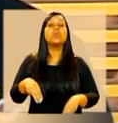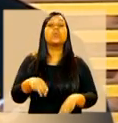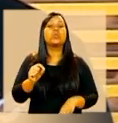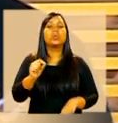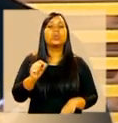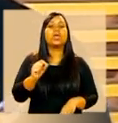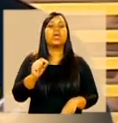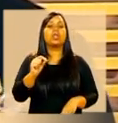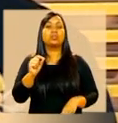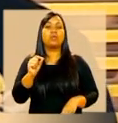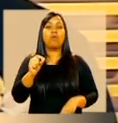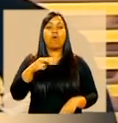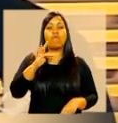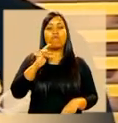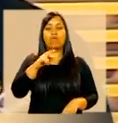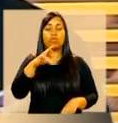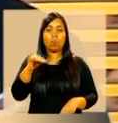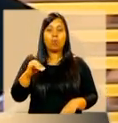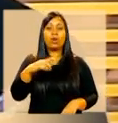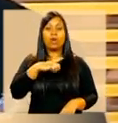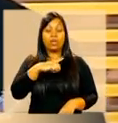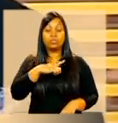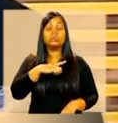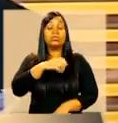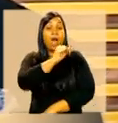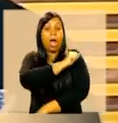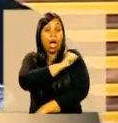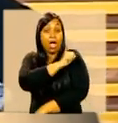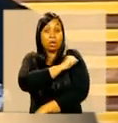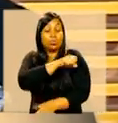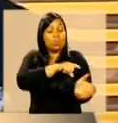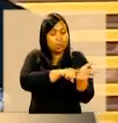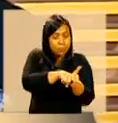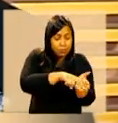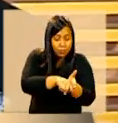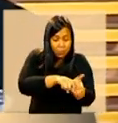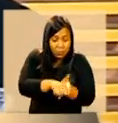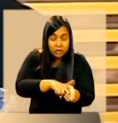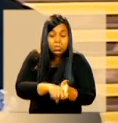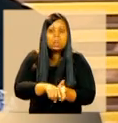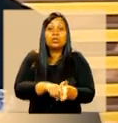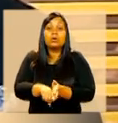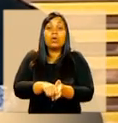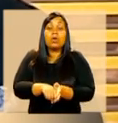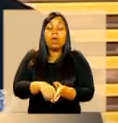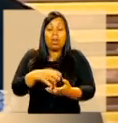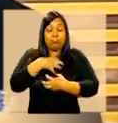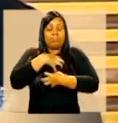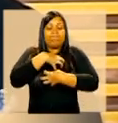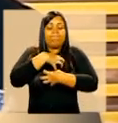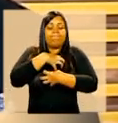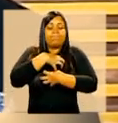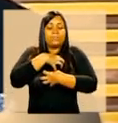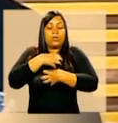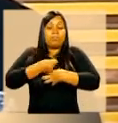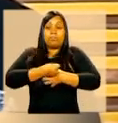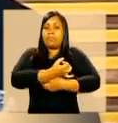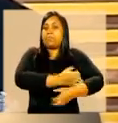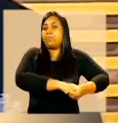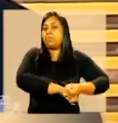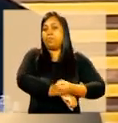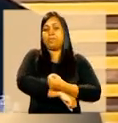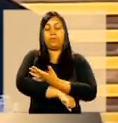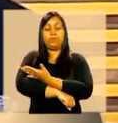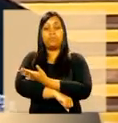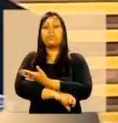ela havia sido aluna do pesquisador que fundou ali. E aquilo trouxe tanta emoção para ela. E é isso, o turismo é isso também,